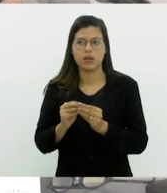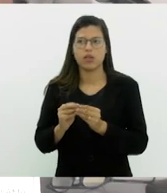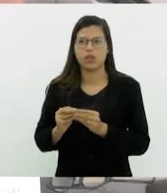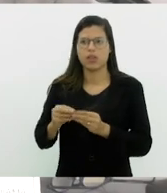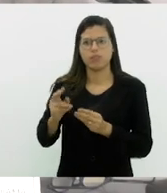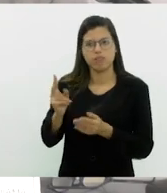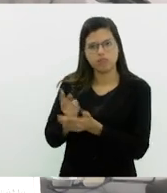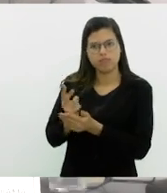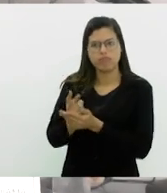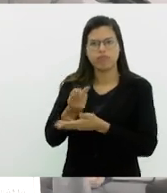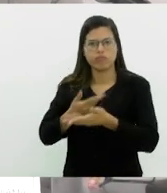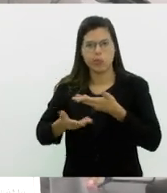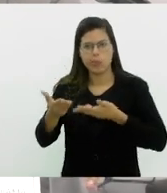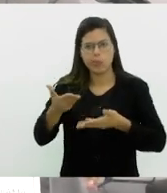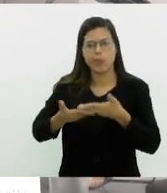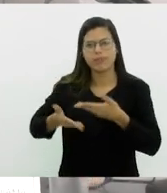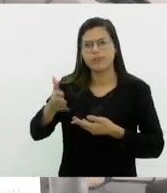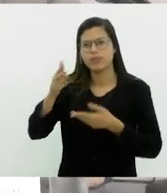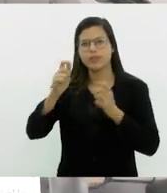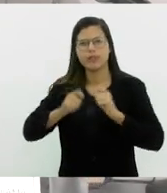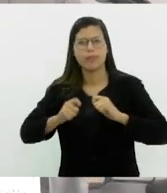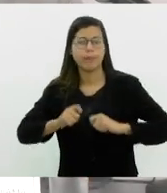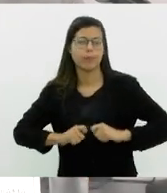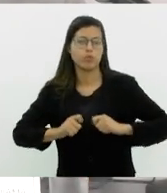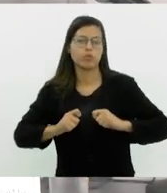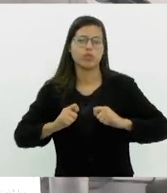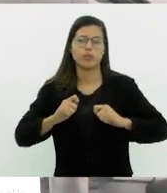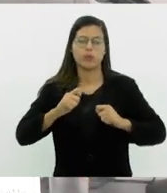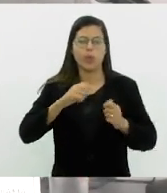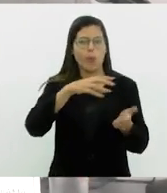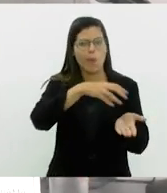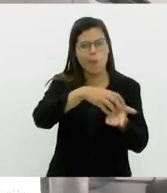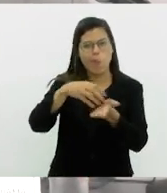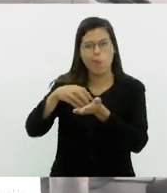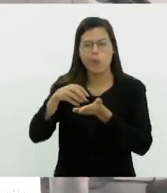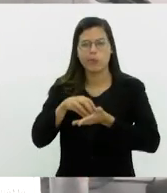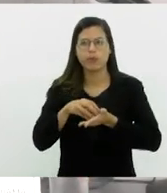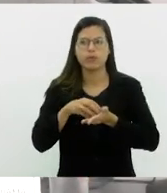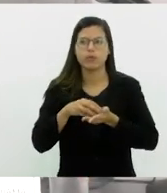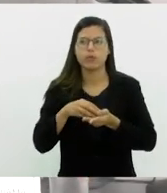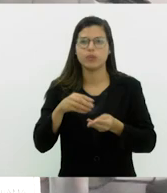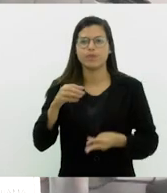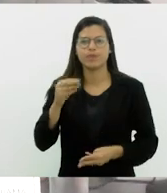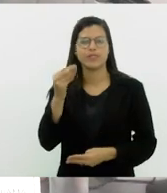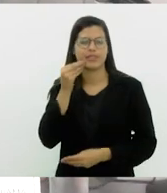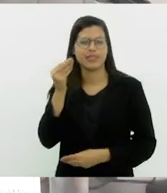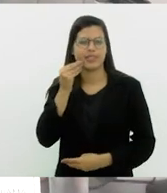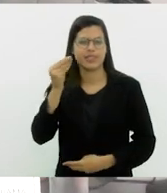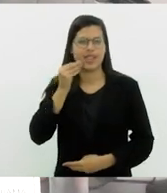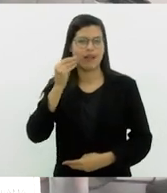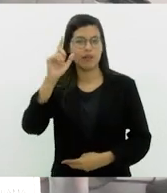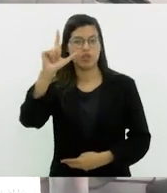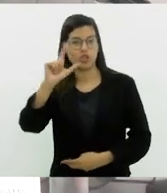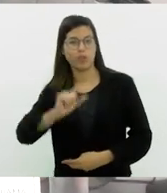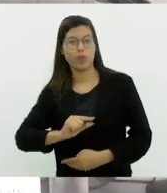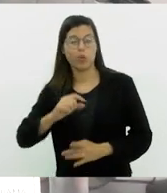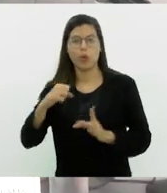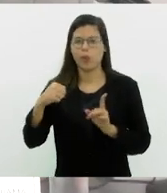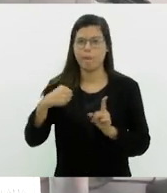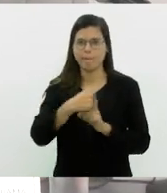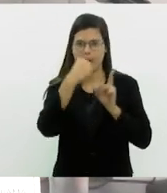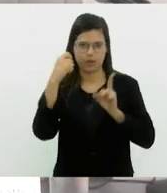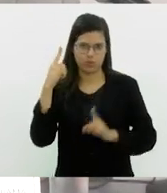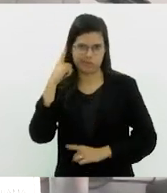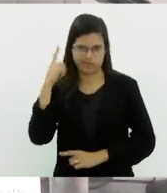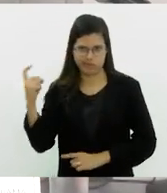para saber se eram viáveis tecnicamente os pontos que tentavam amenizar ou minimizar o impacto